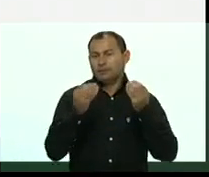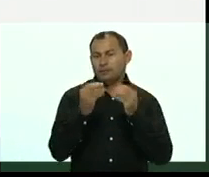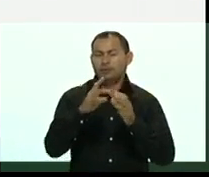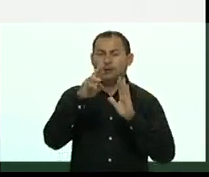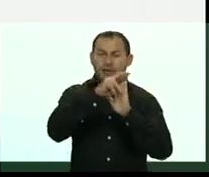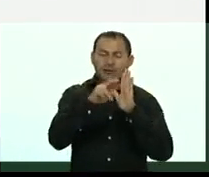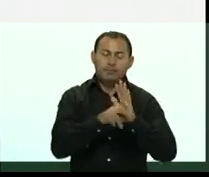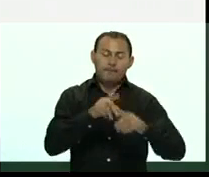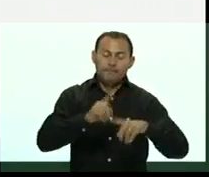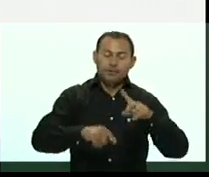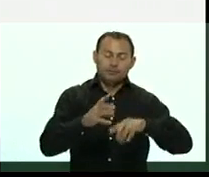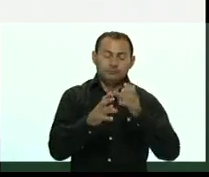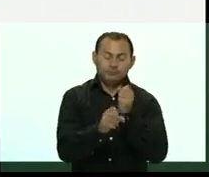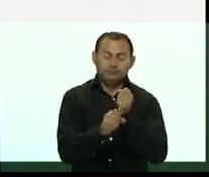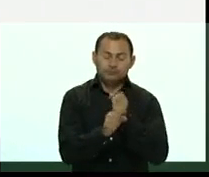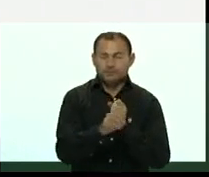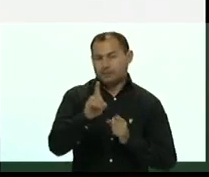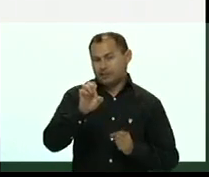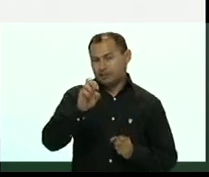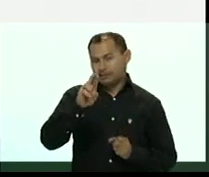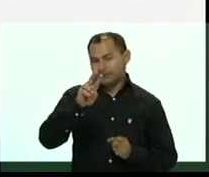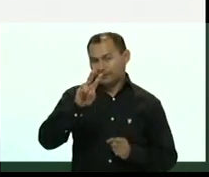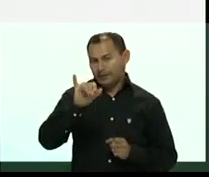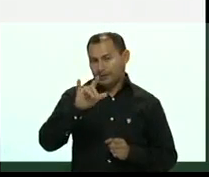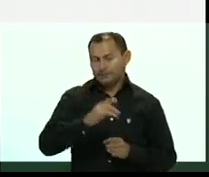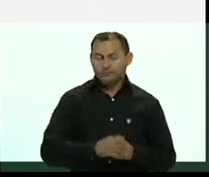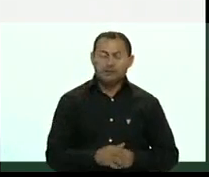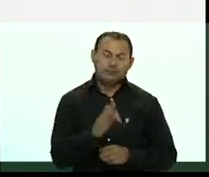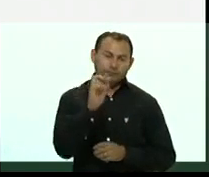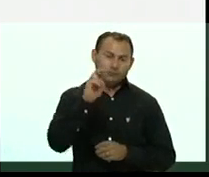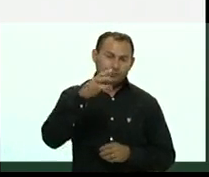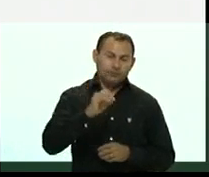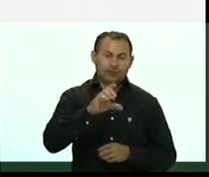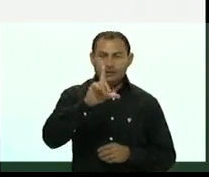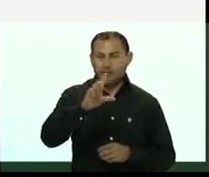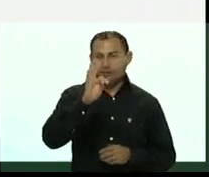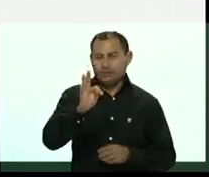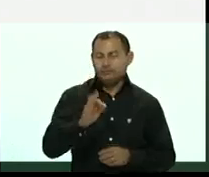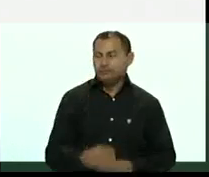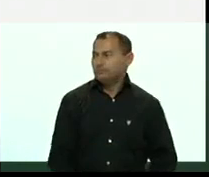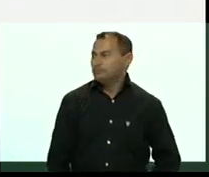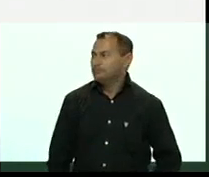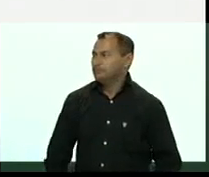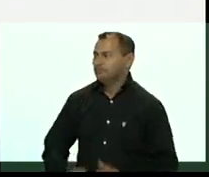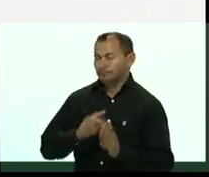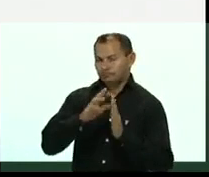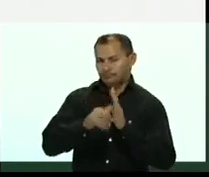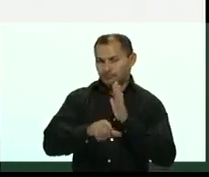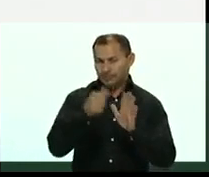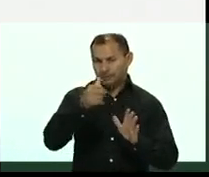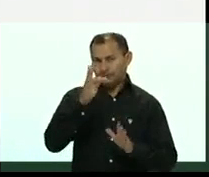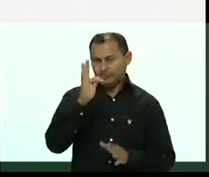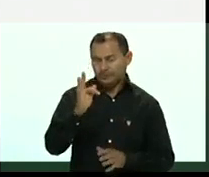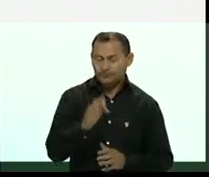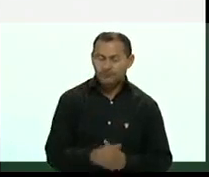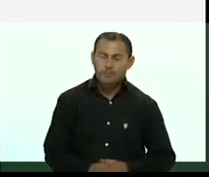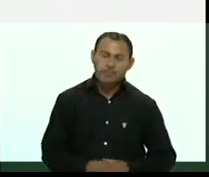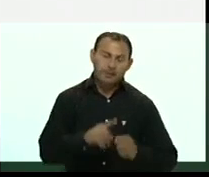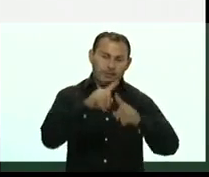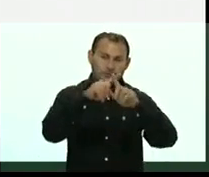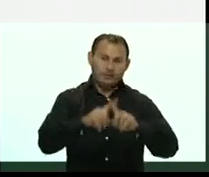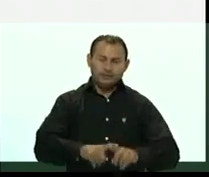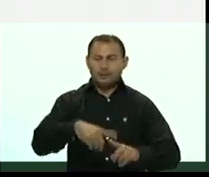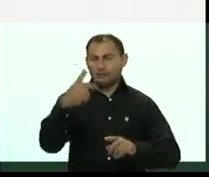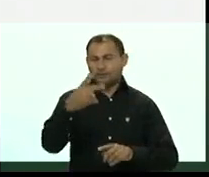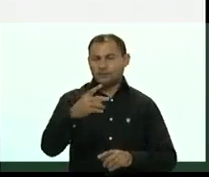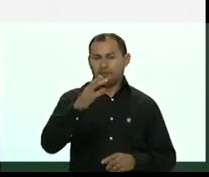regra do produto? Para eu calcular a derivada, então, dessa função LT, derivada da primeira função vezes